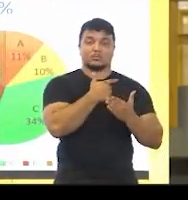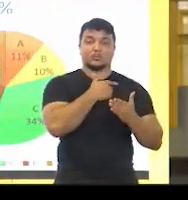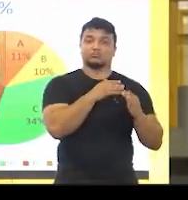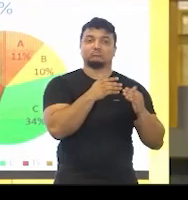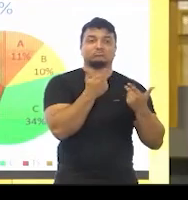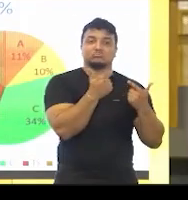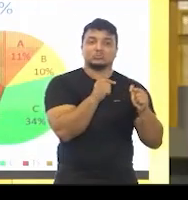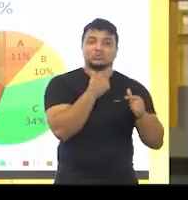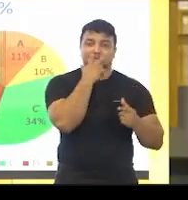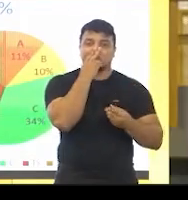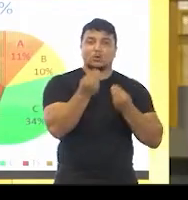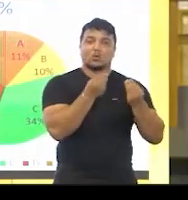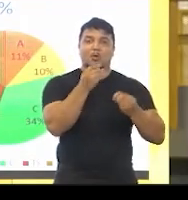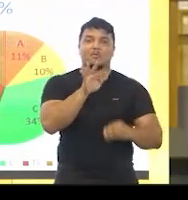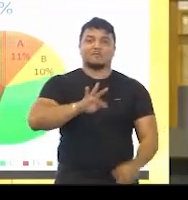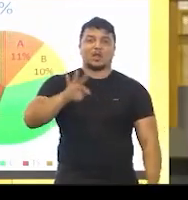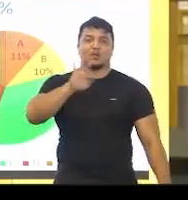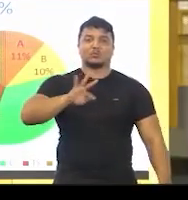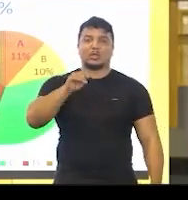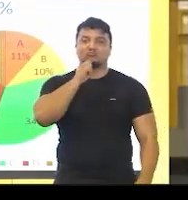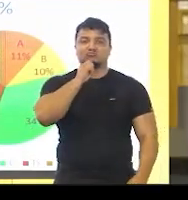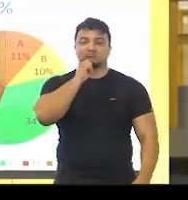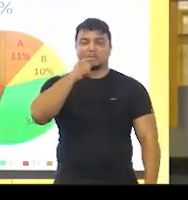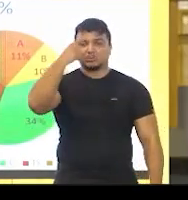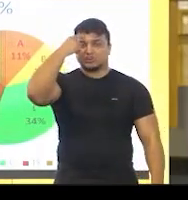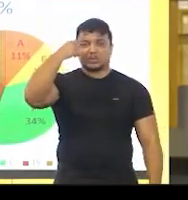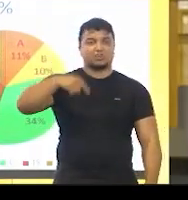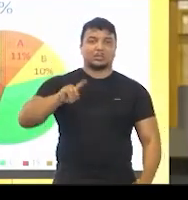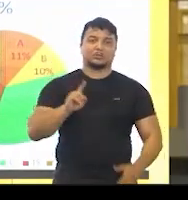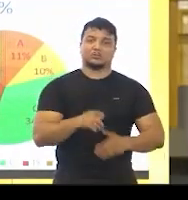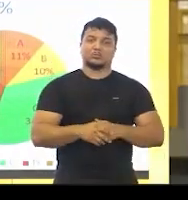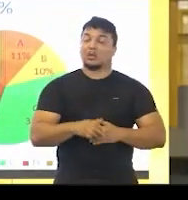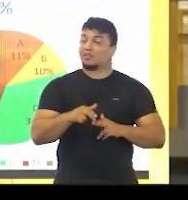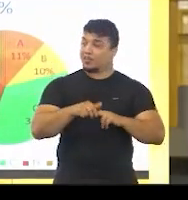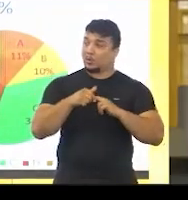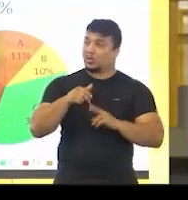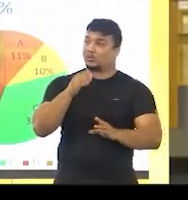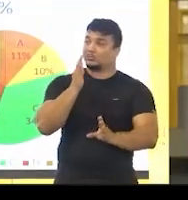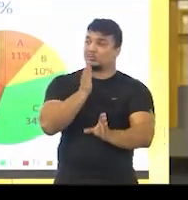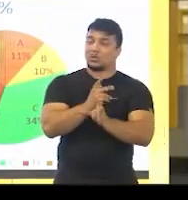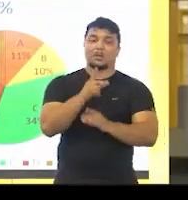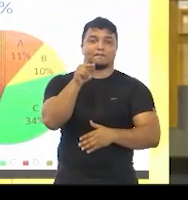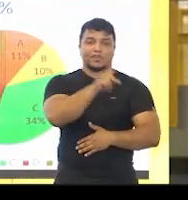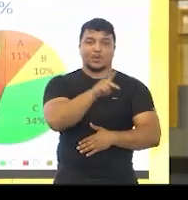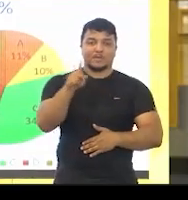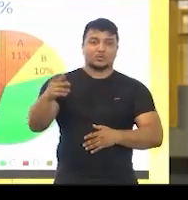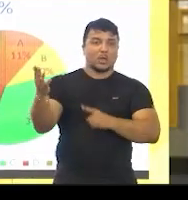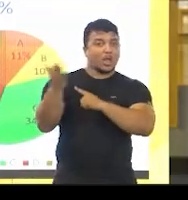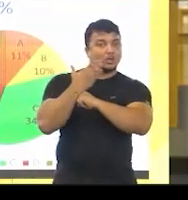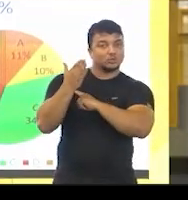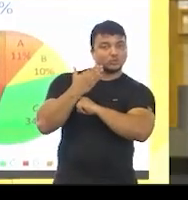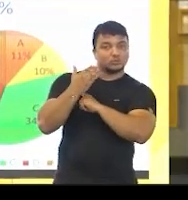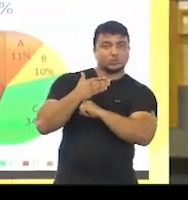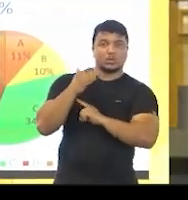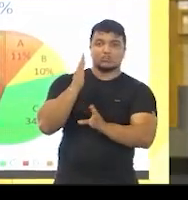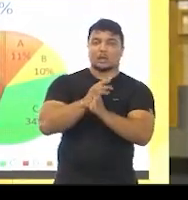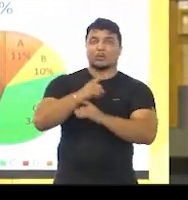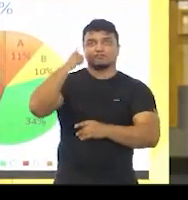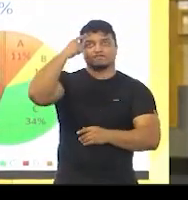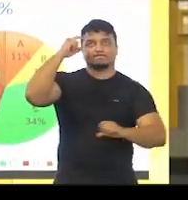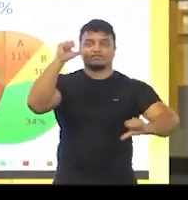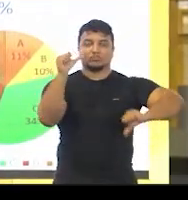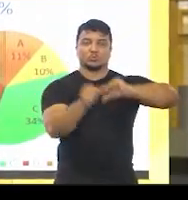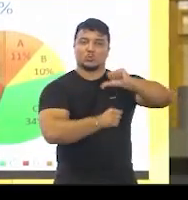eu não tinha uma perspectiva de faculdade específica, sabe? E foi graças a professores que as minhas